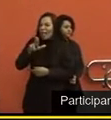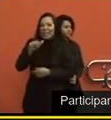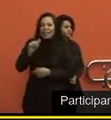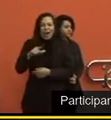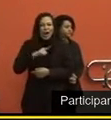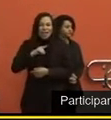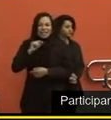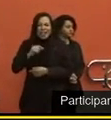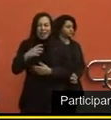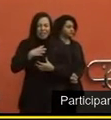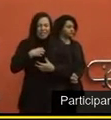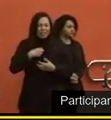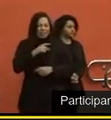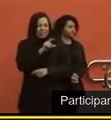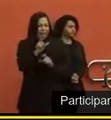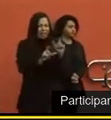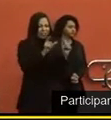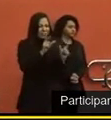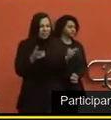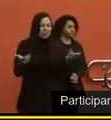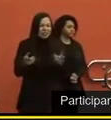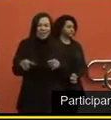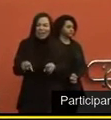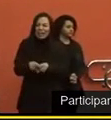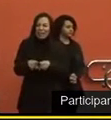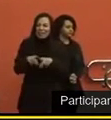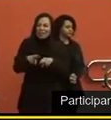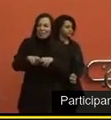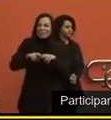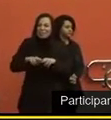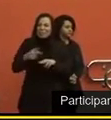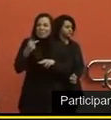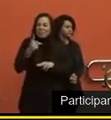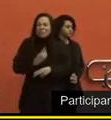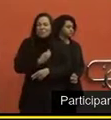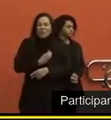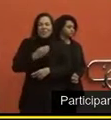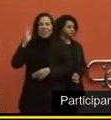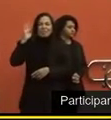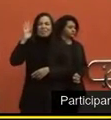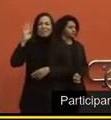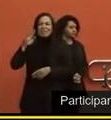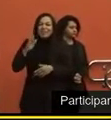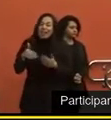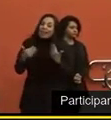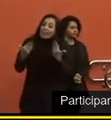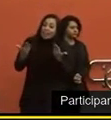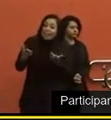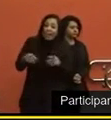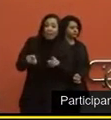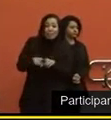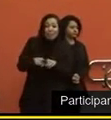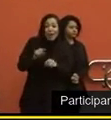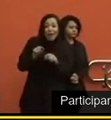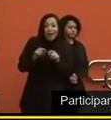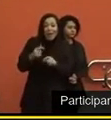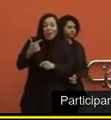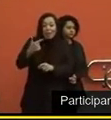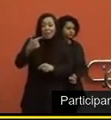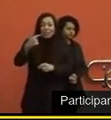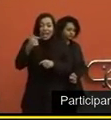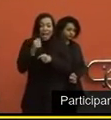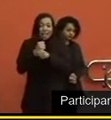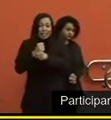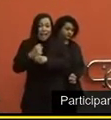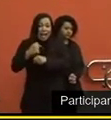paira sobre cada um dos empossados neste momento culminante de suas vidas. Afinal, há exatos 27